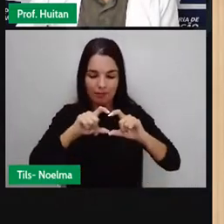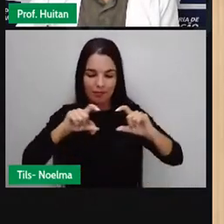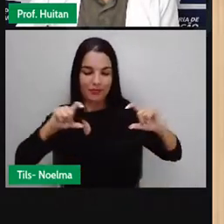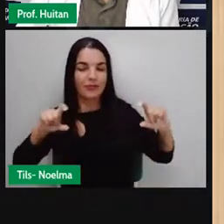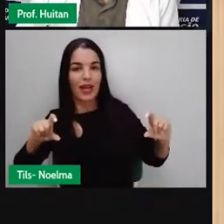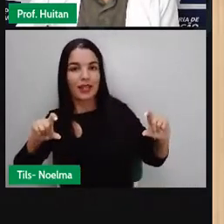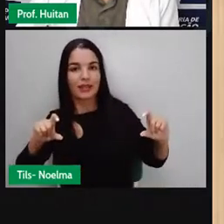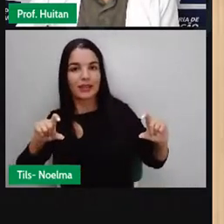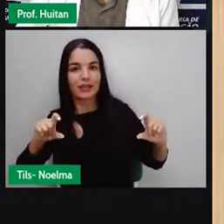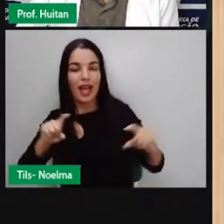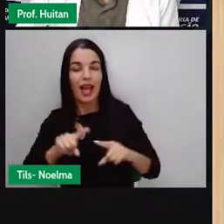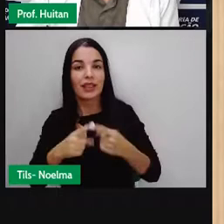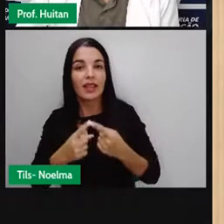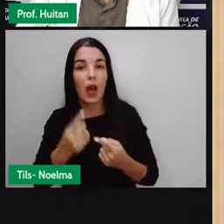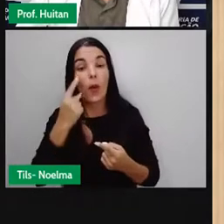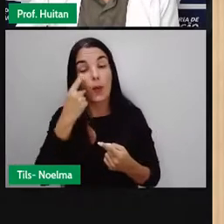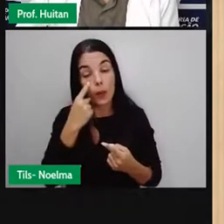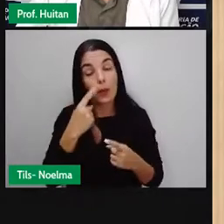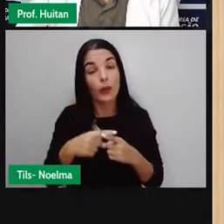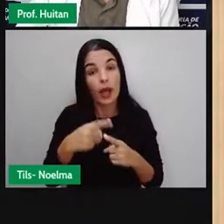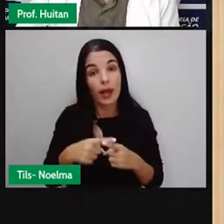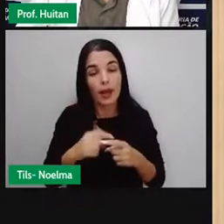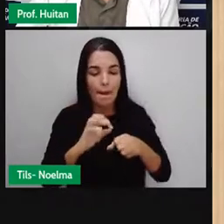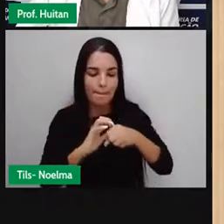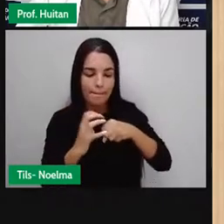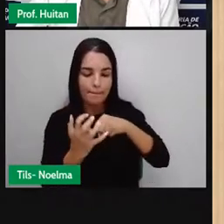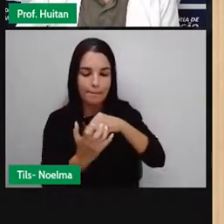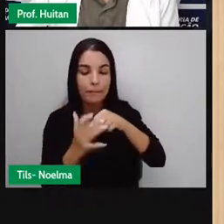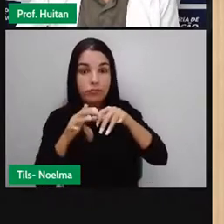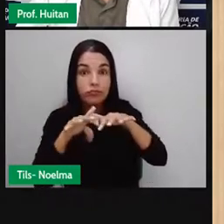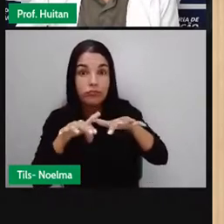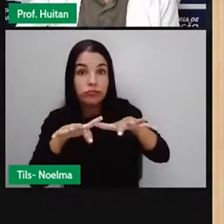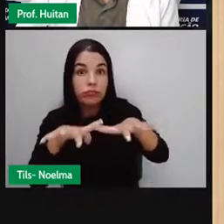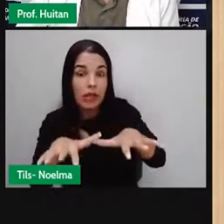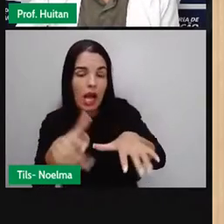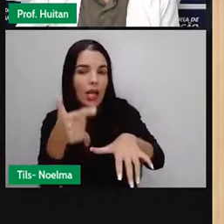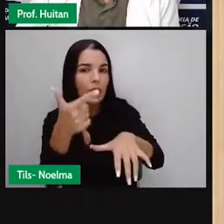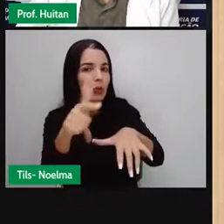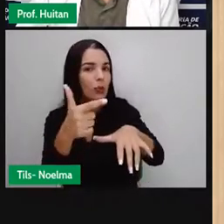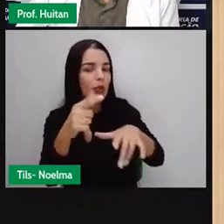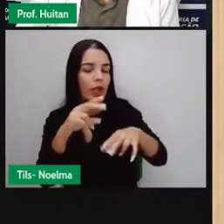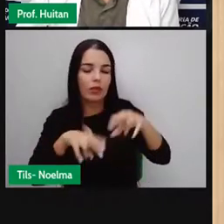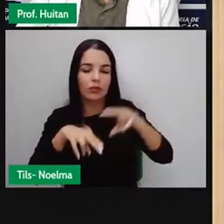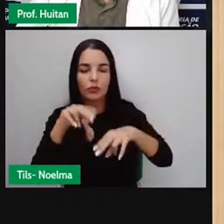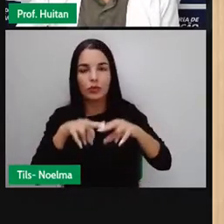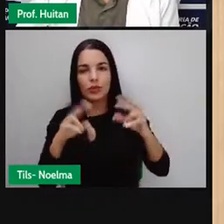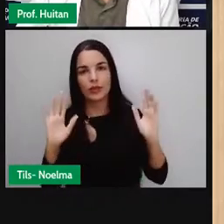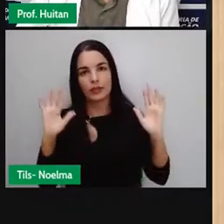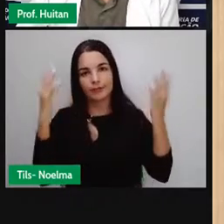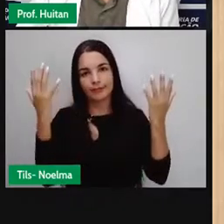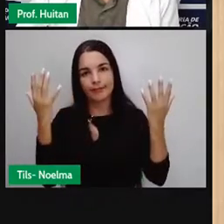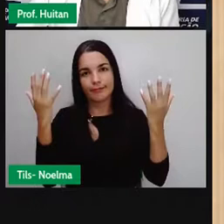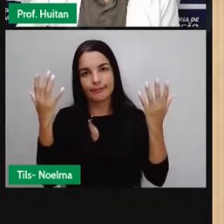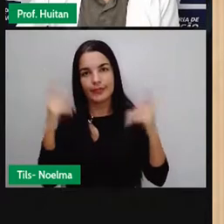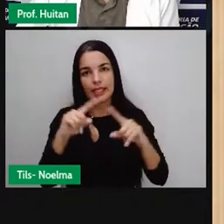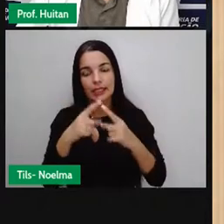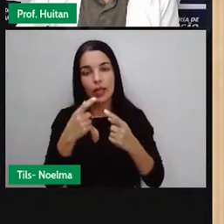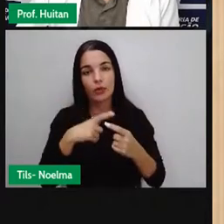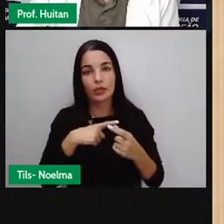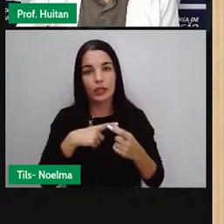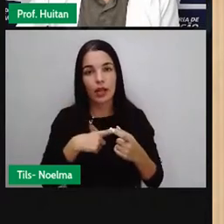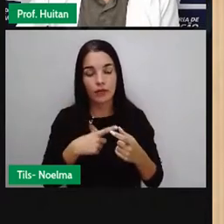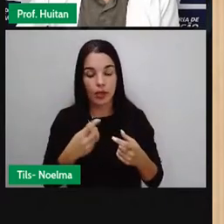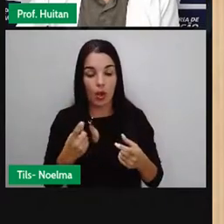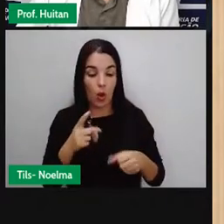que, devido à pandemia do coronavírus, não teremos festas juninas. Então, foi